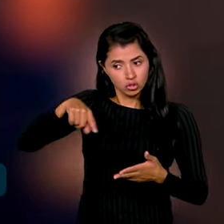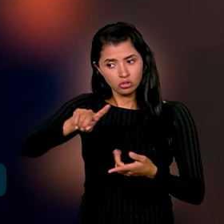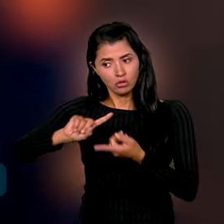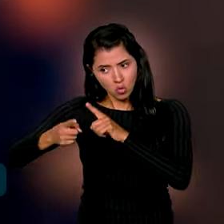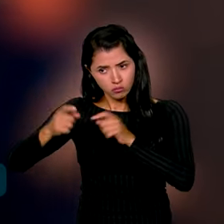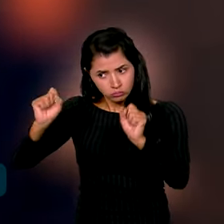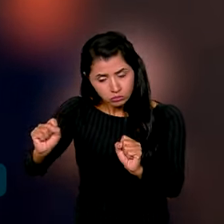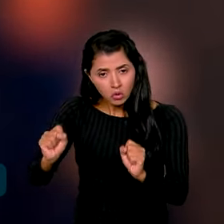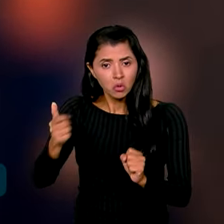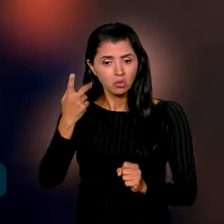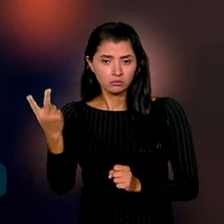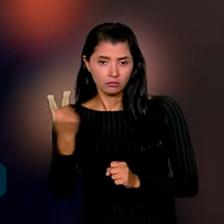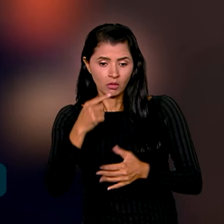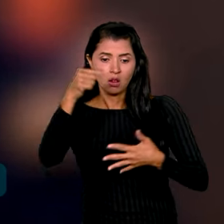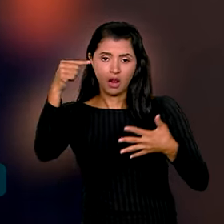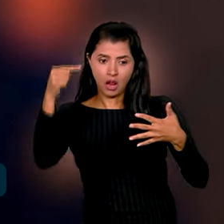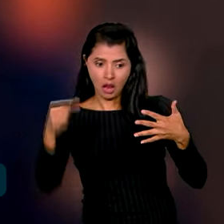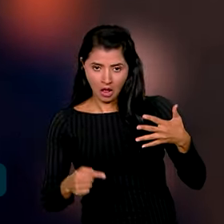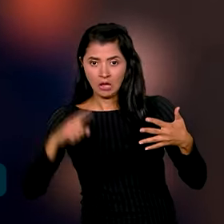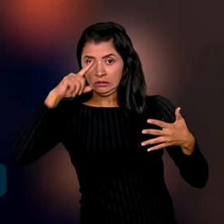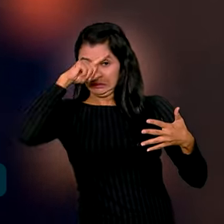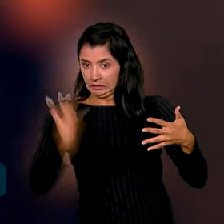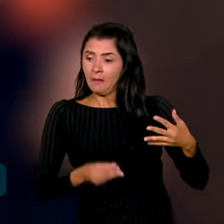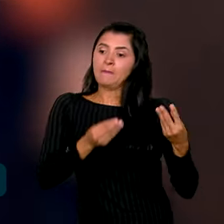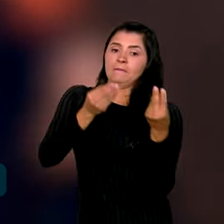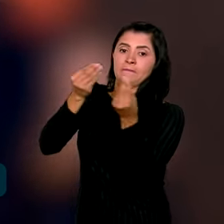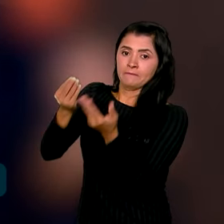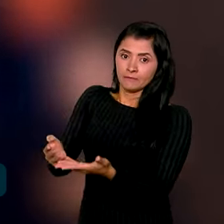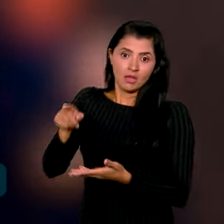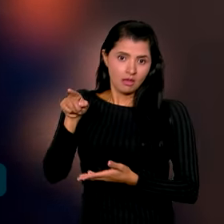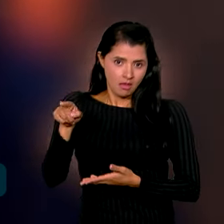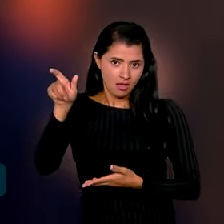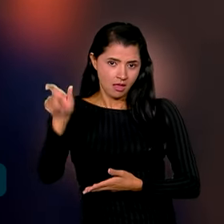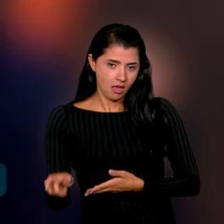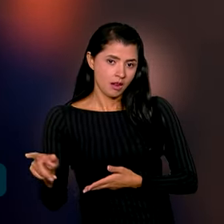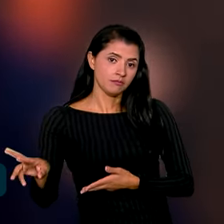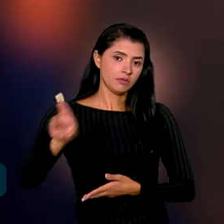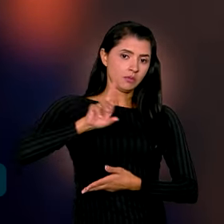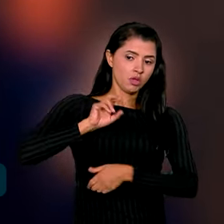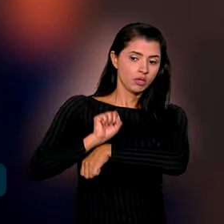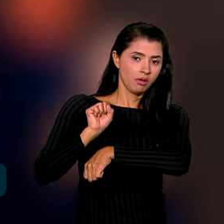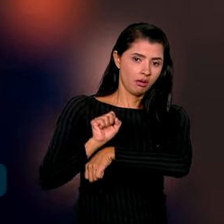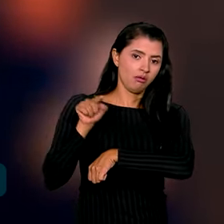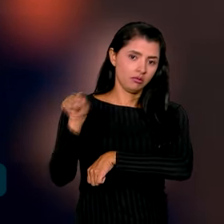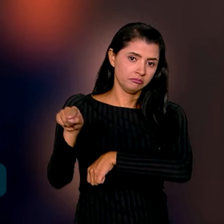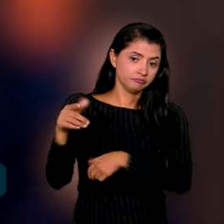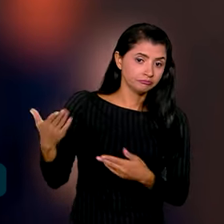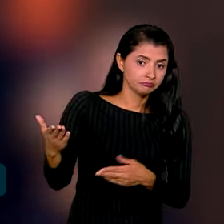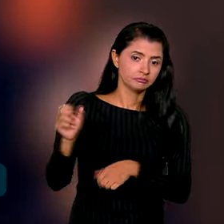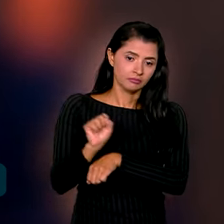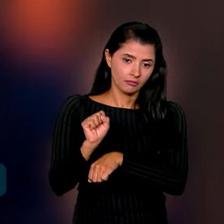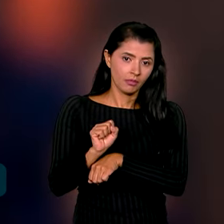acordo. Passei todos os pontos nervosos para ela. Ela ficou de me dar uma resposta, eu